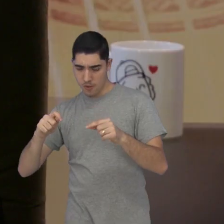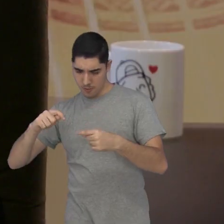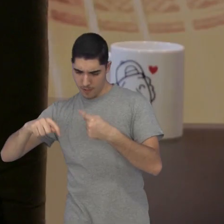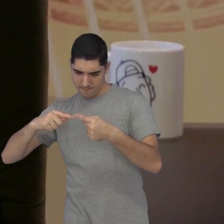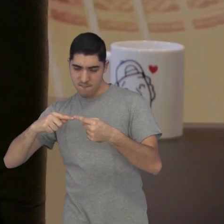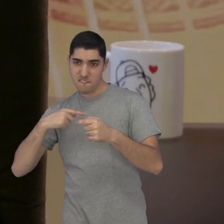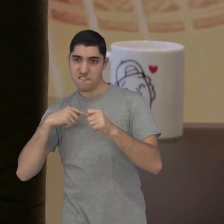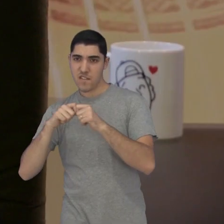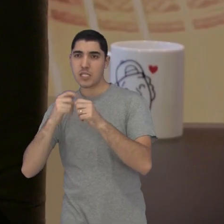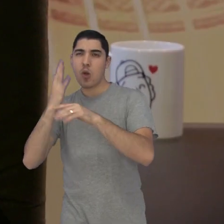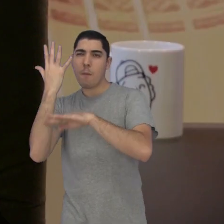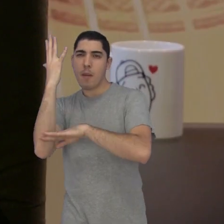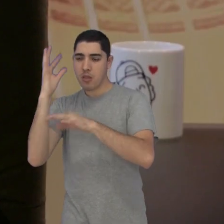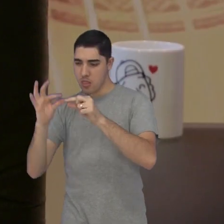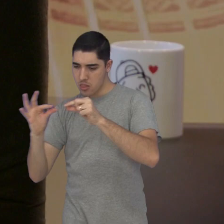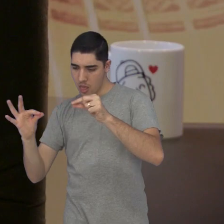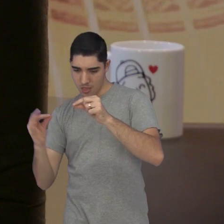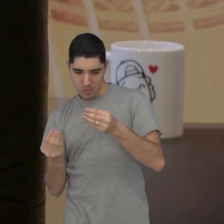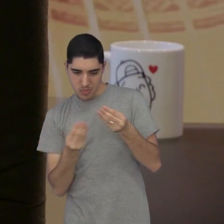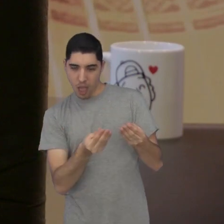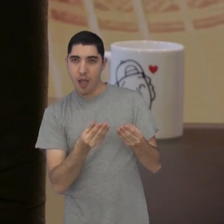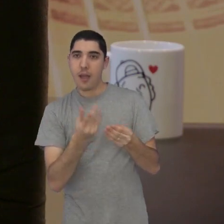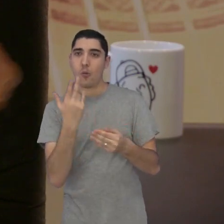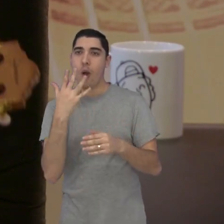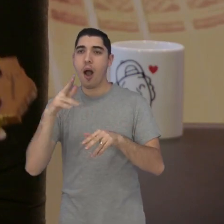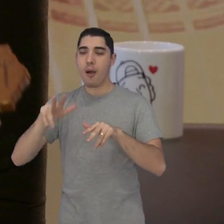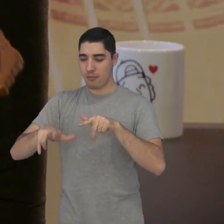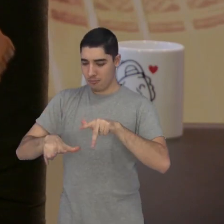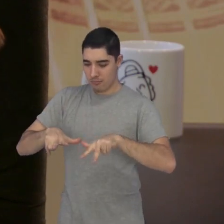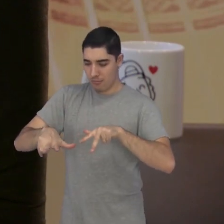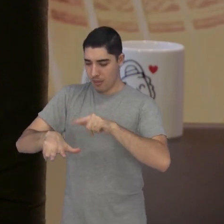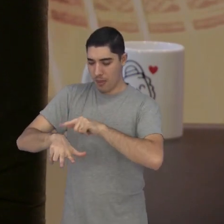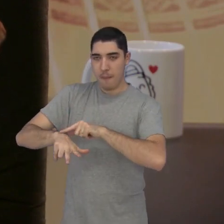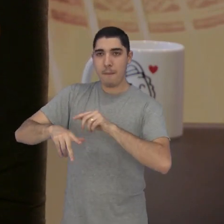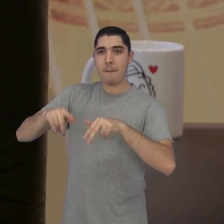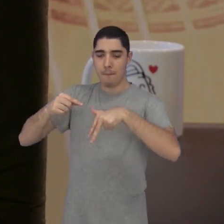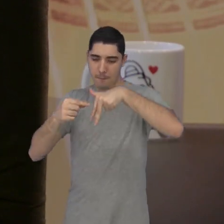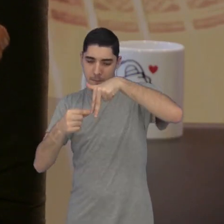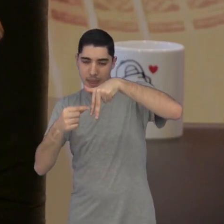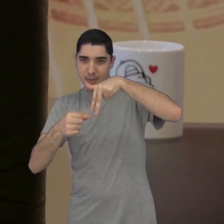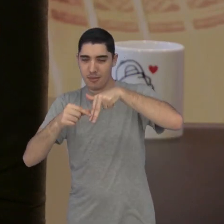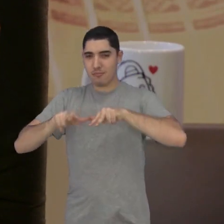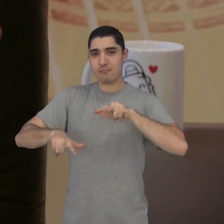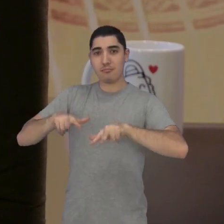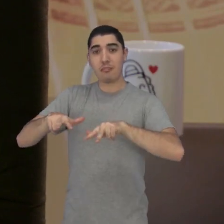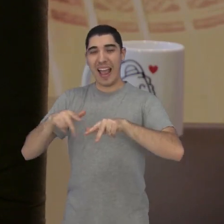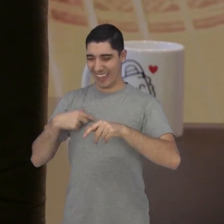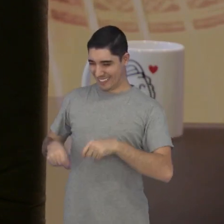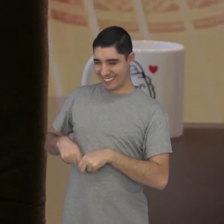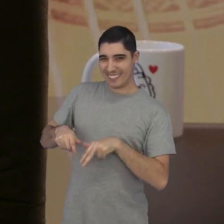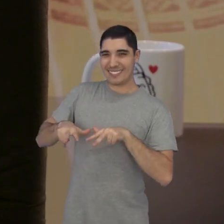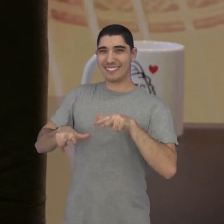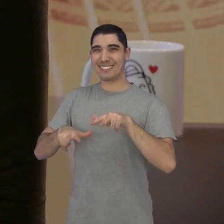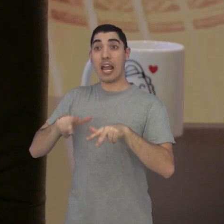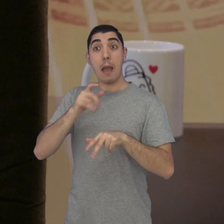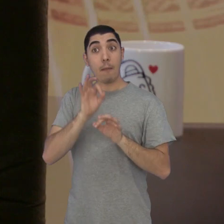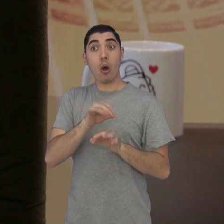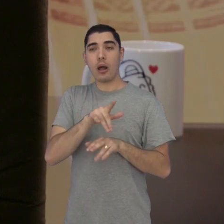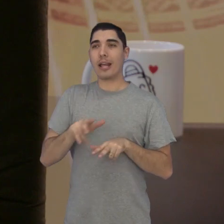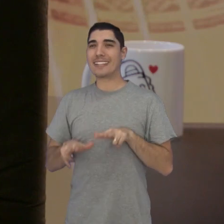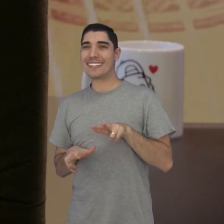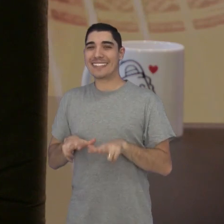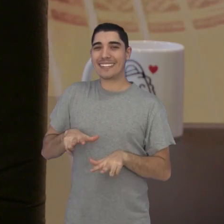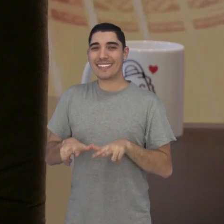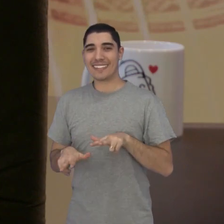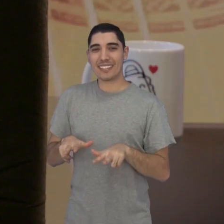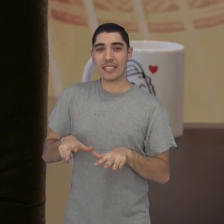daquele lá, amarrei assim, vou fazer uma perninha pra ela. Aí coloquei assim, no joelhinho assim, amarrei bem. Não é que ficou bom? Ficou